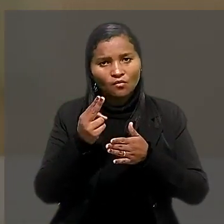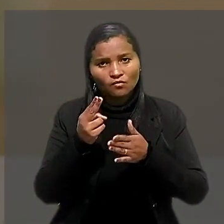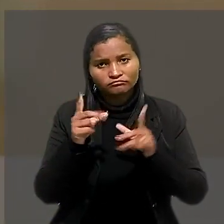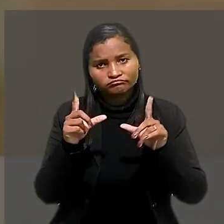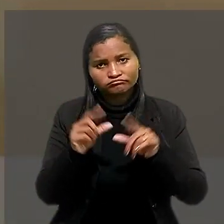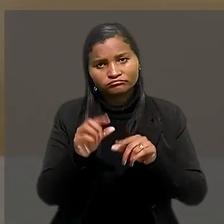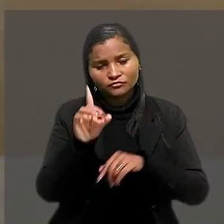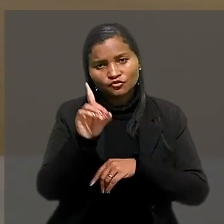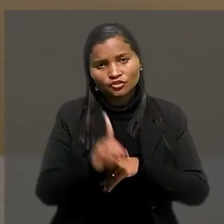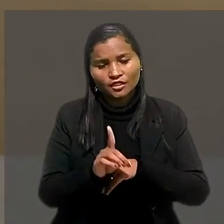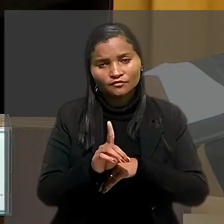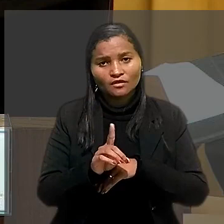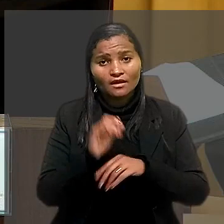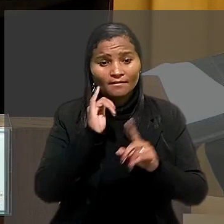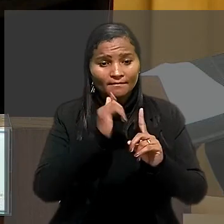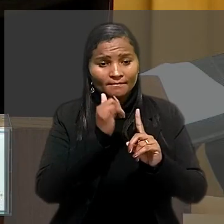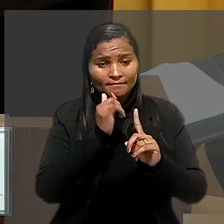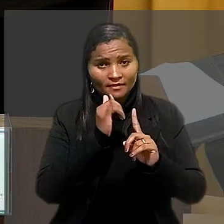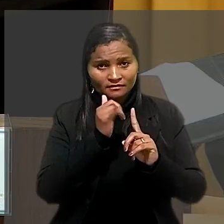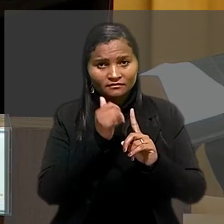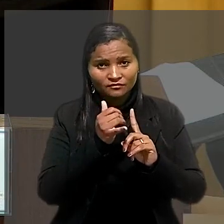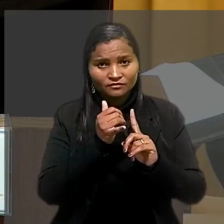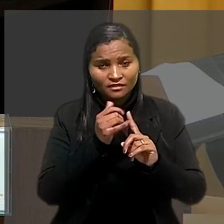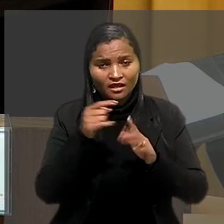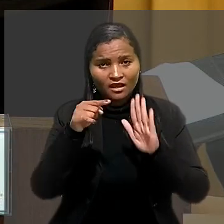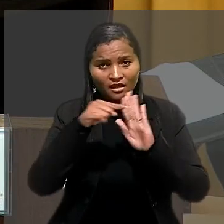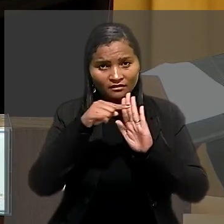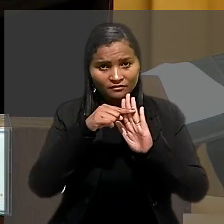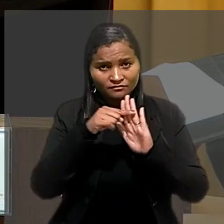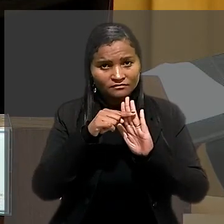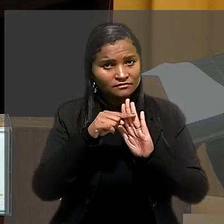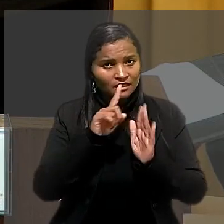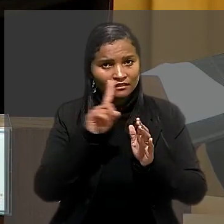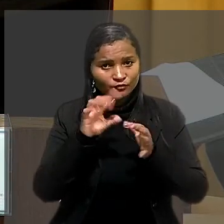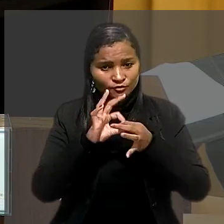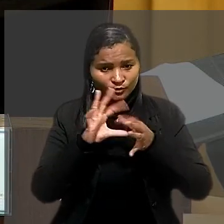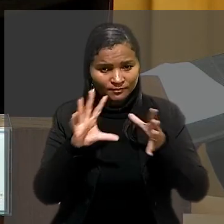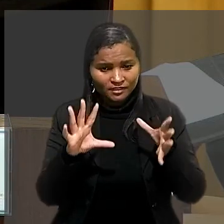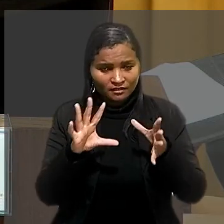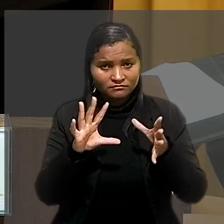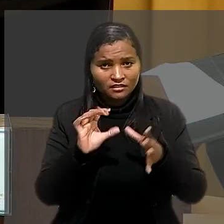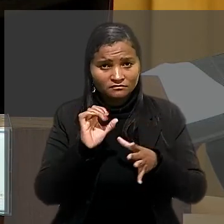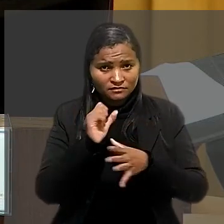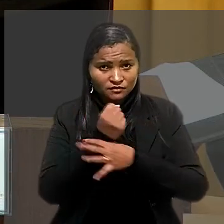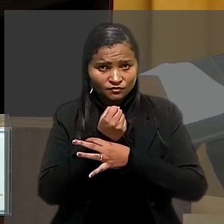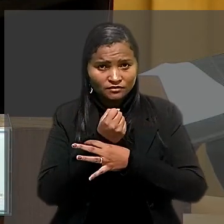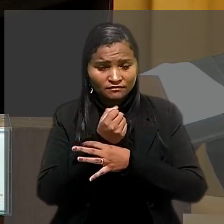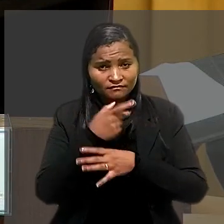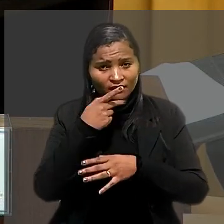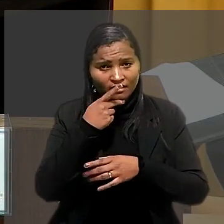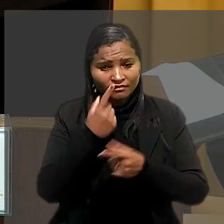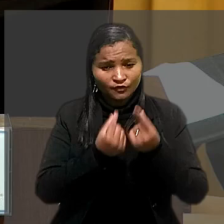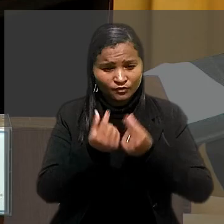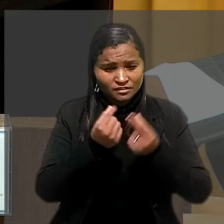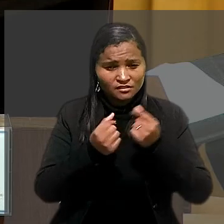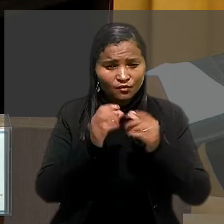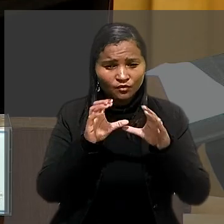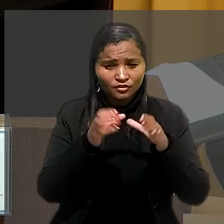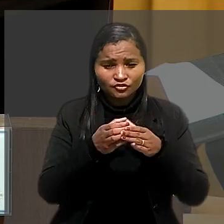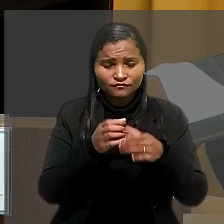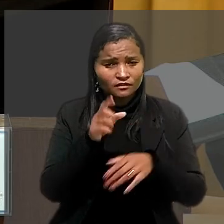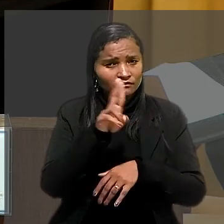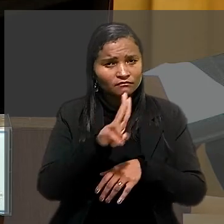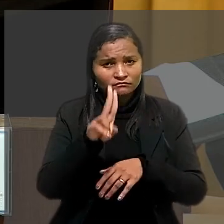a supressão do direito. Para a relatora, a cláusula da indisponibilidade assegura que a negociação coletiva